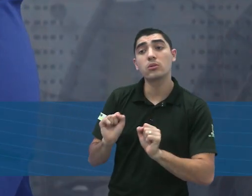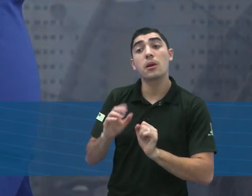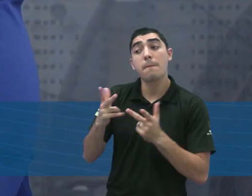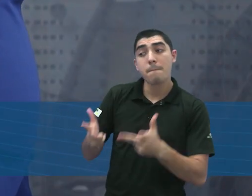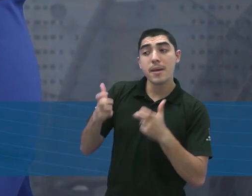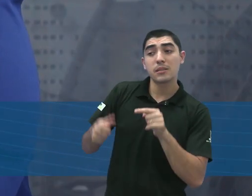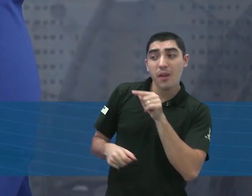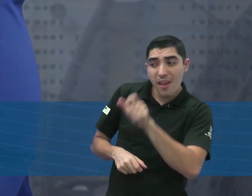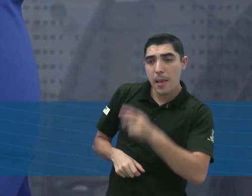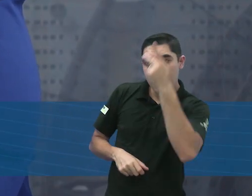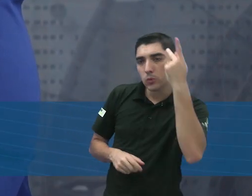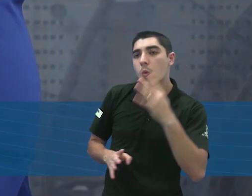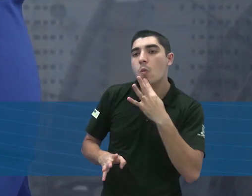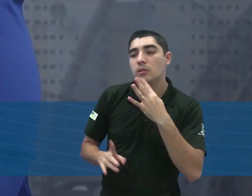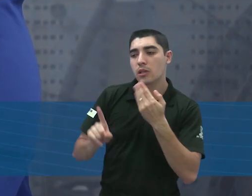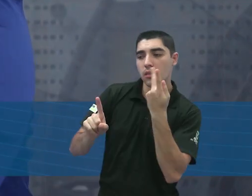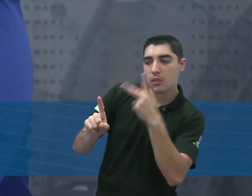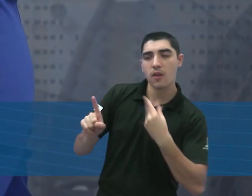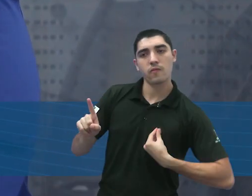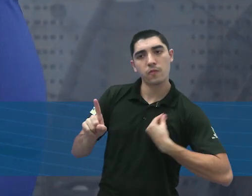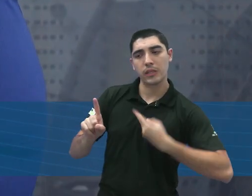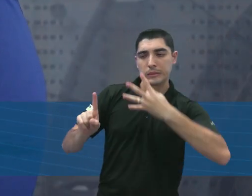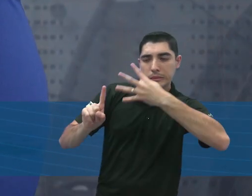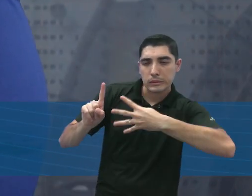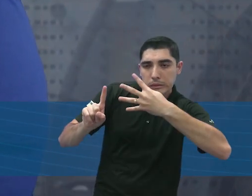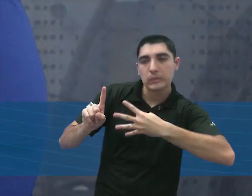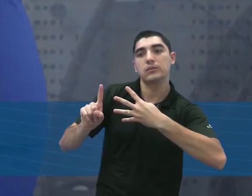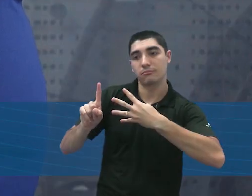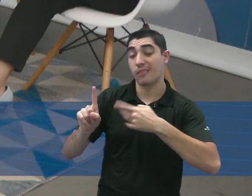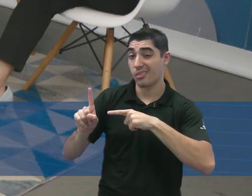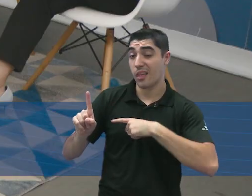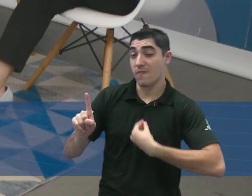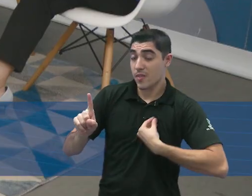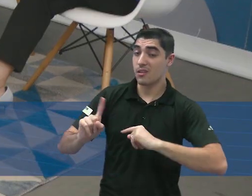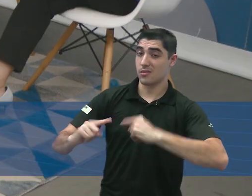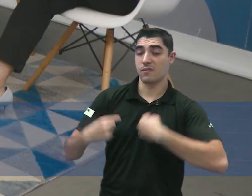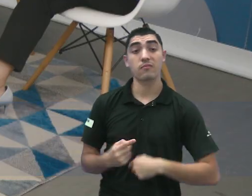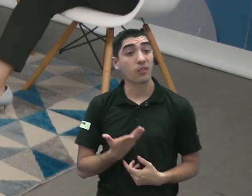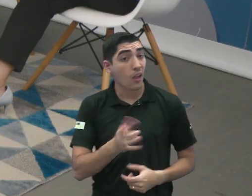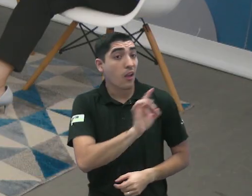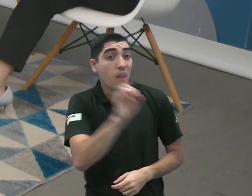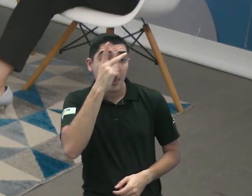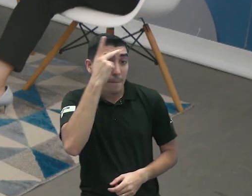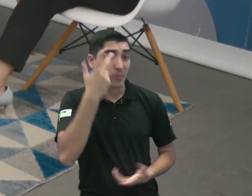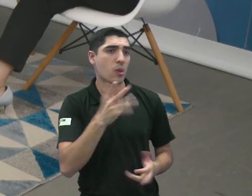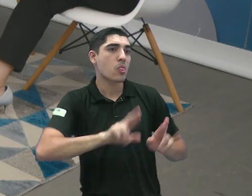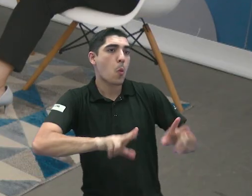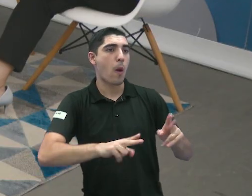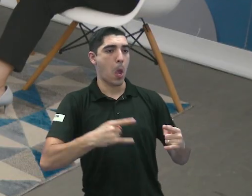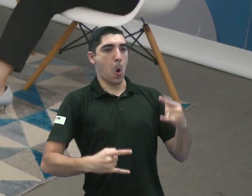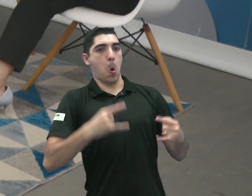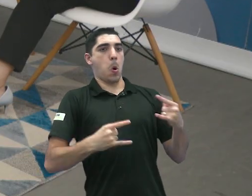vida daquele indivíduo que está trabalhando ali com a gente, né? Os desafios que ele está passando na vida. Gente, porque são humanos, são pessoas, não são máquinas,